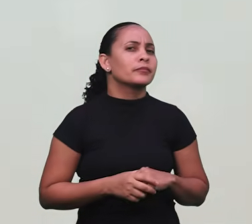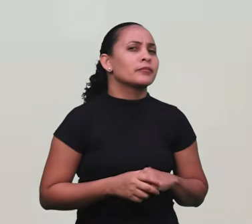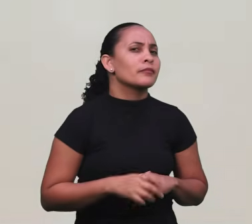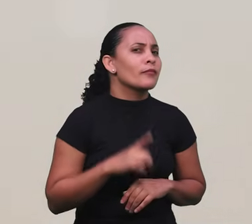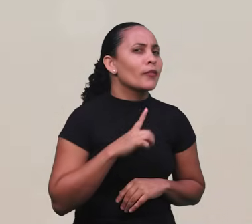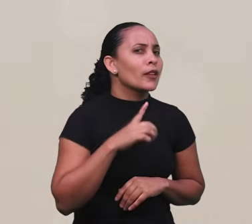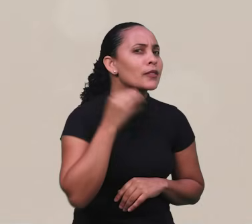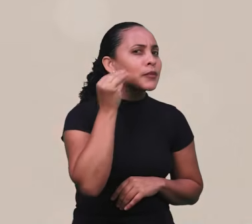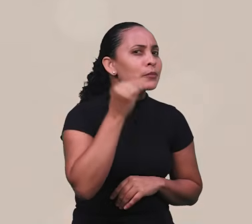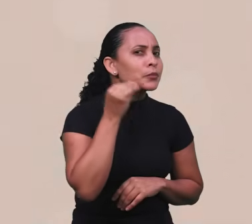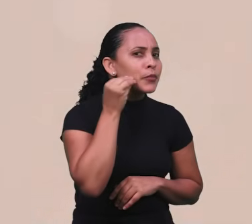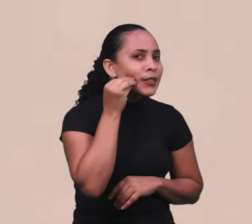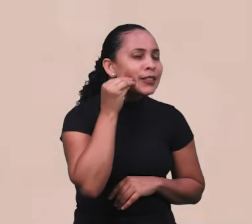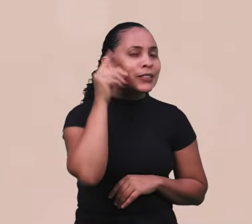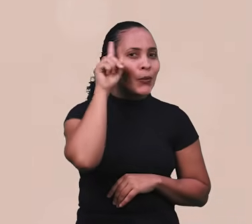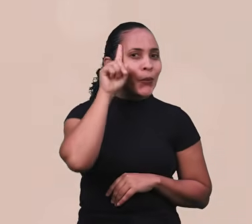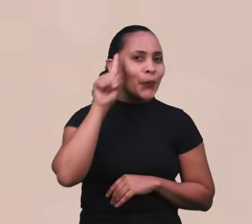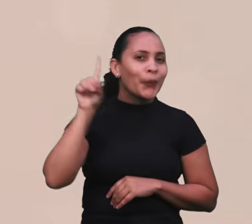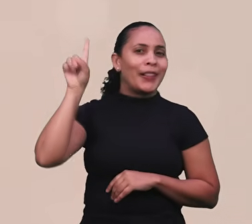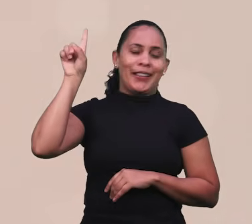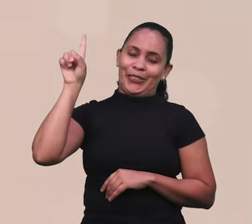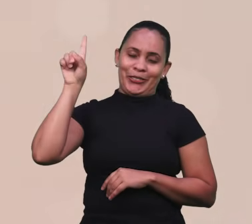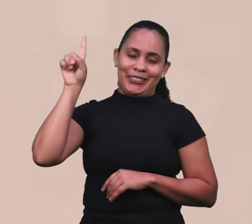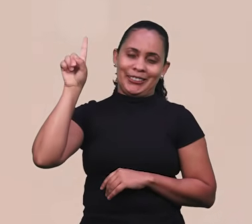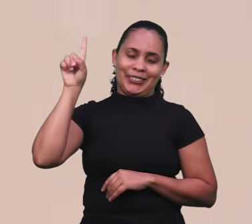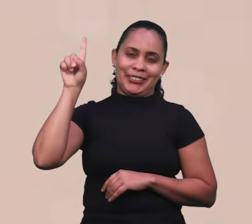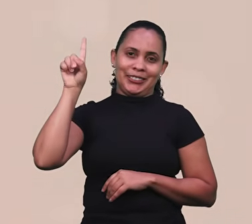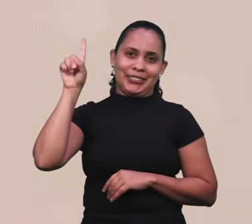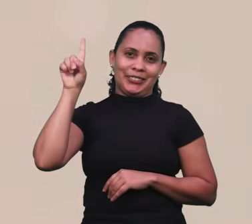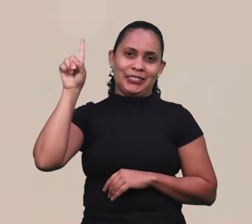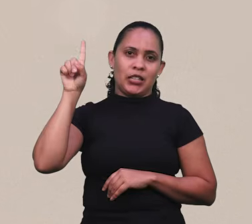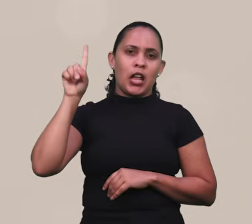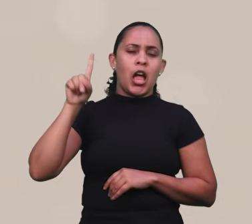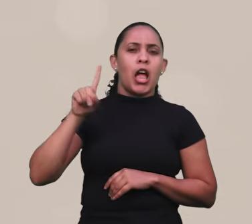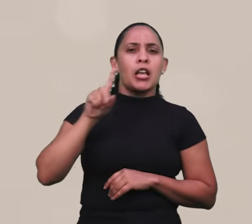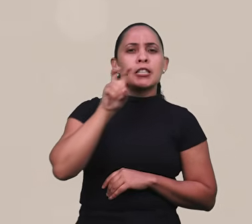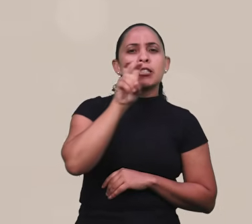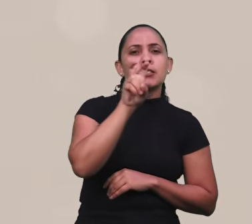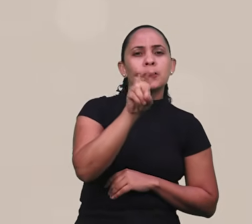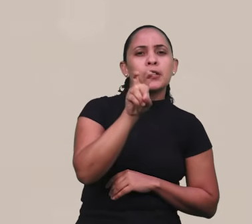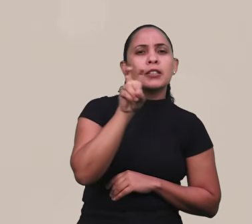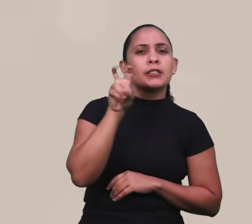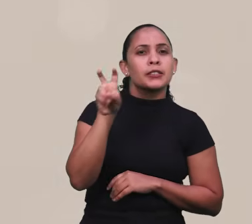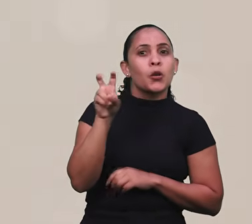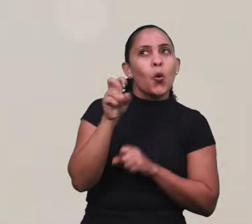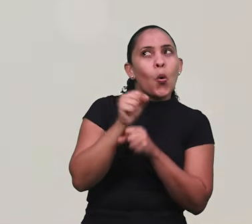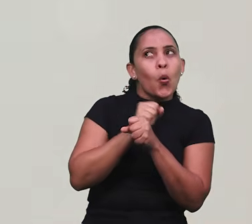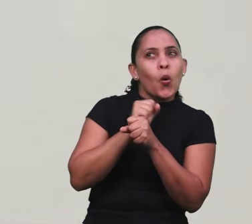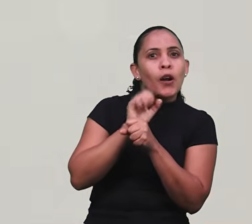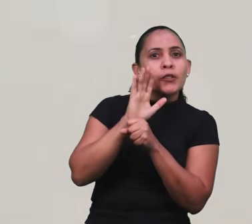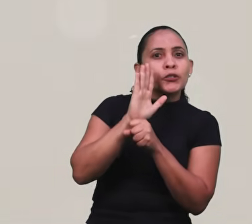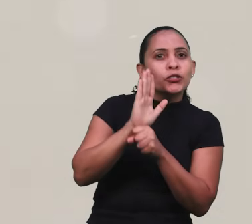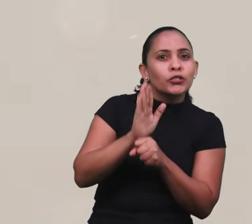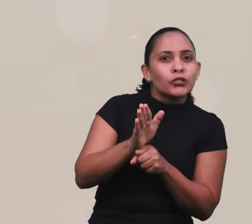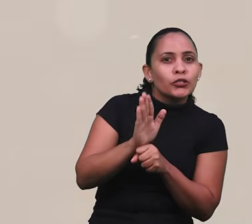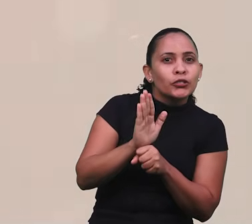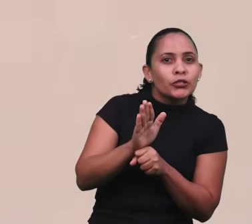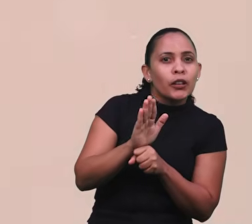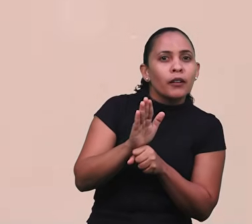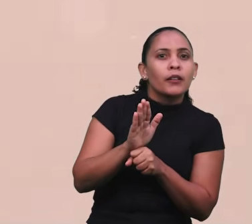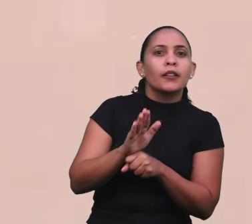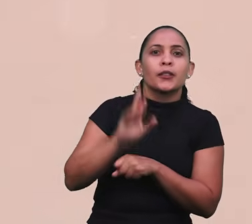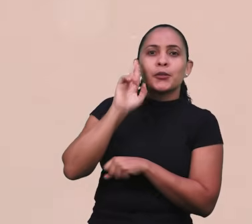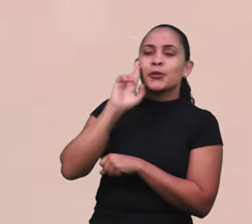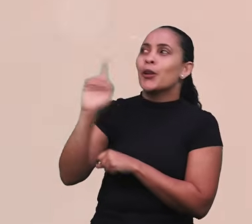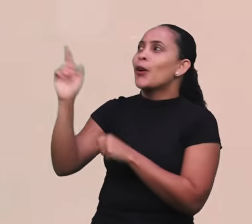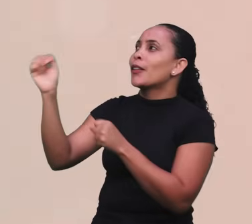Temos muita experiência com o Senhor. Há 55 anos, o Senhor